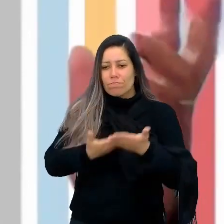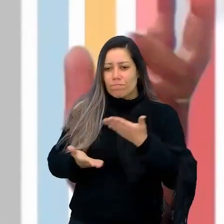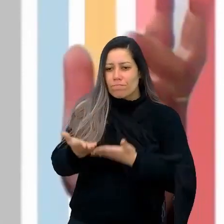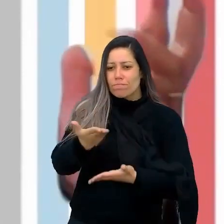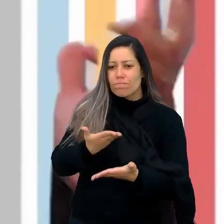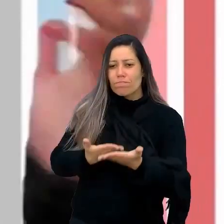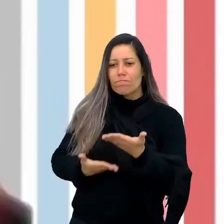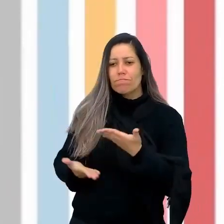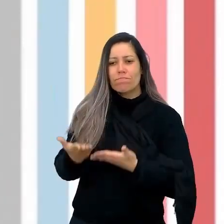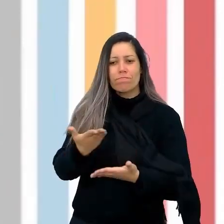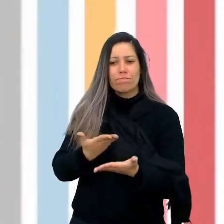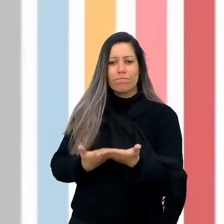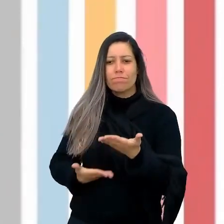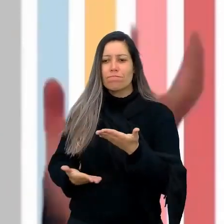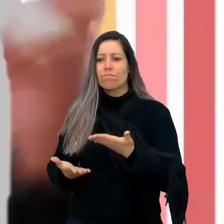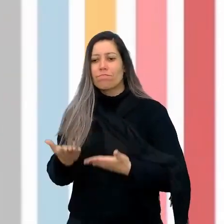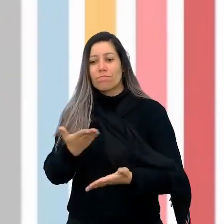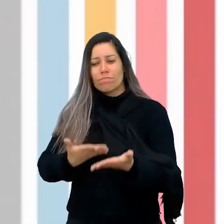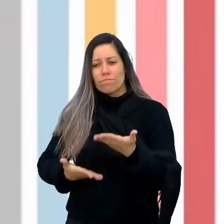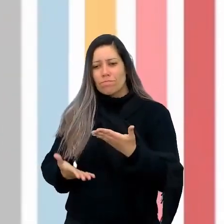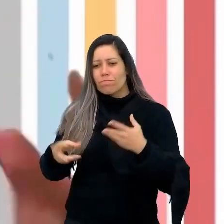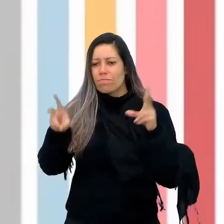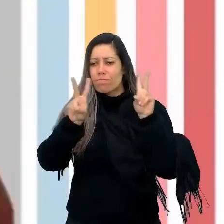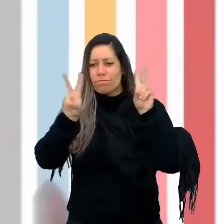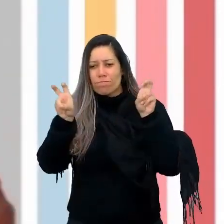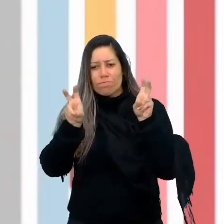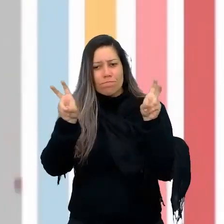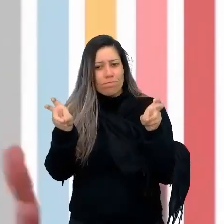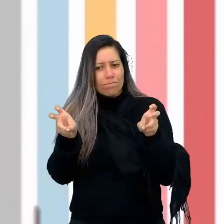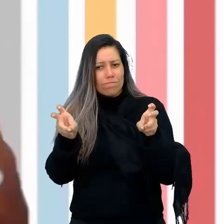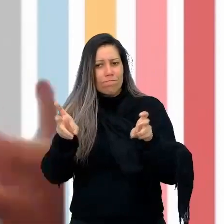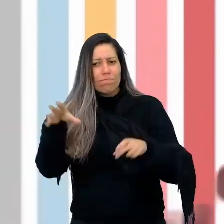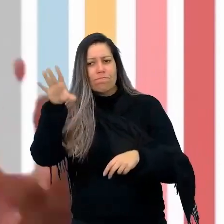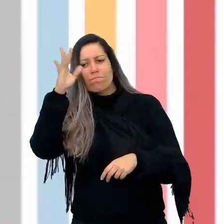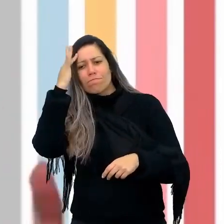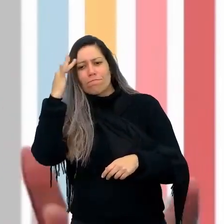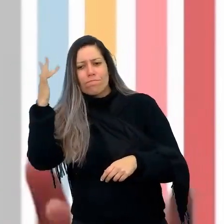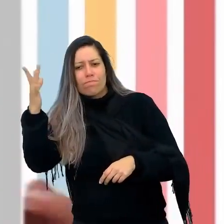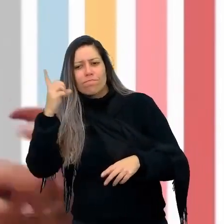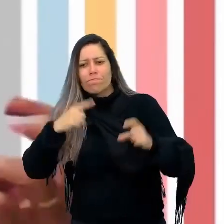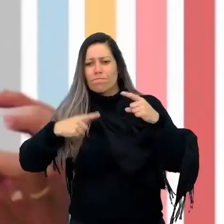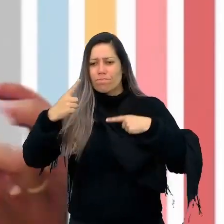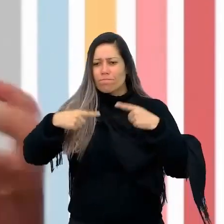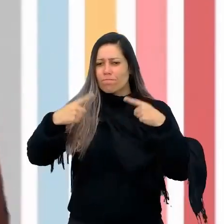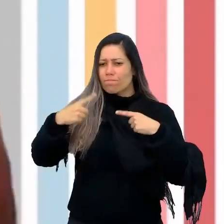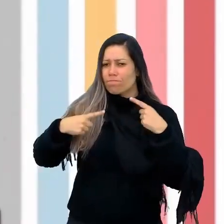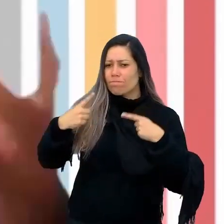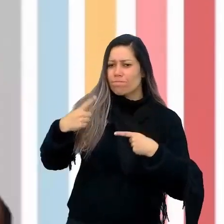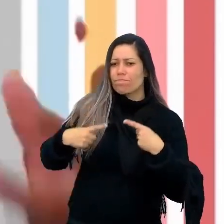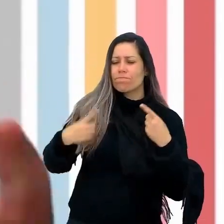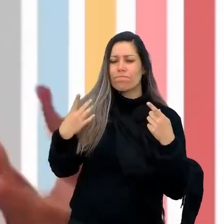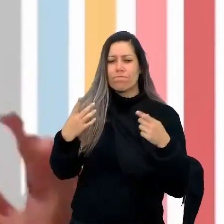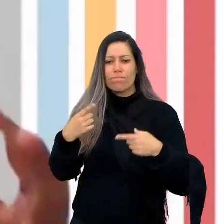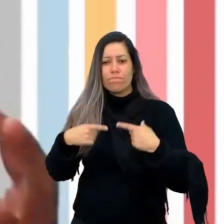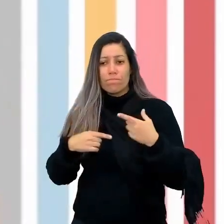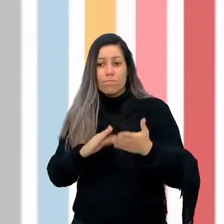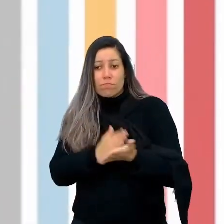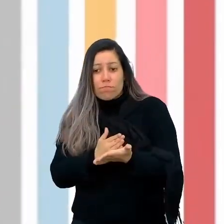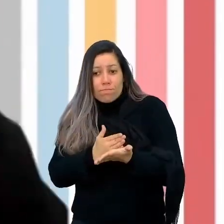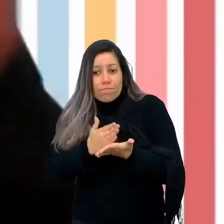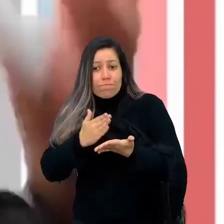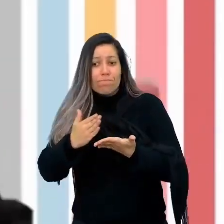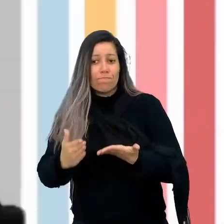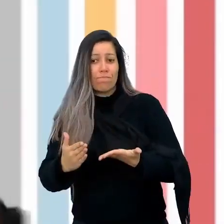fazer reflexões e trazer à tona algumas discussões, alguns aspectos, e que, a partir disso,